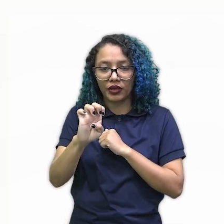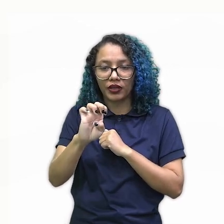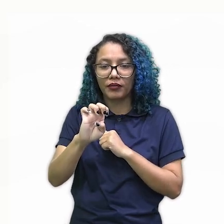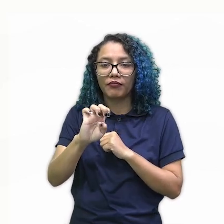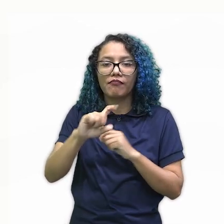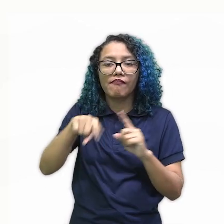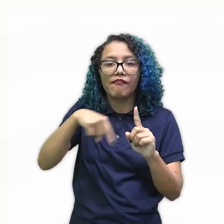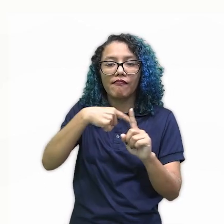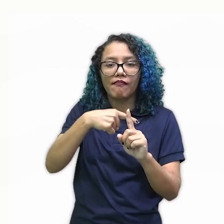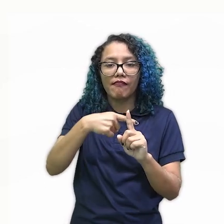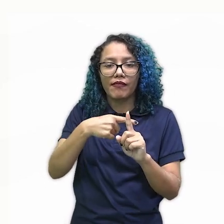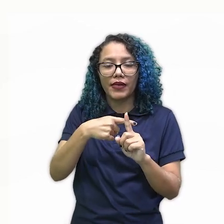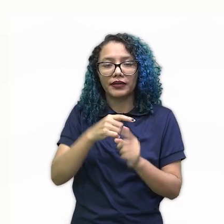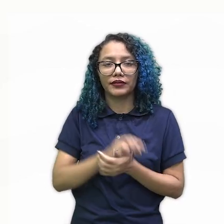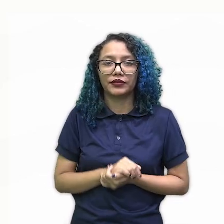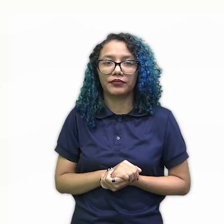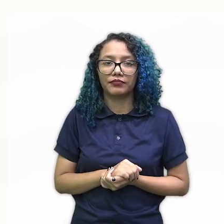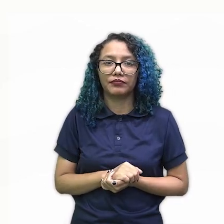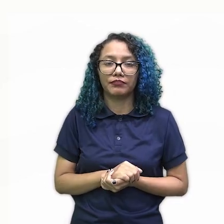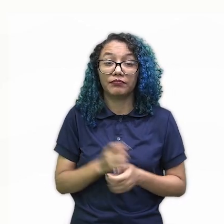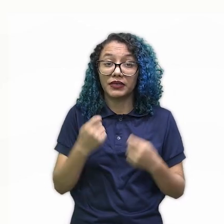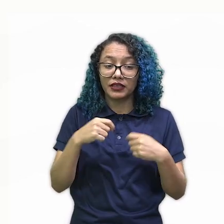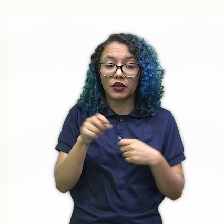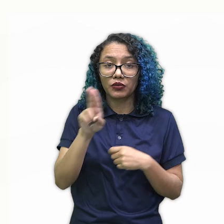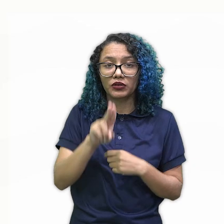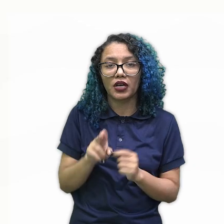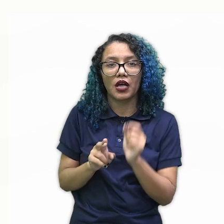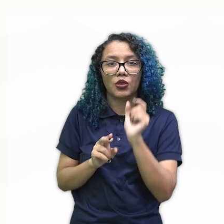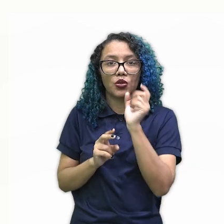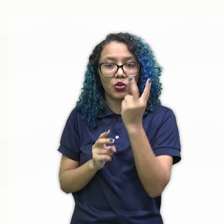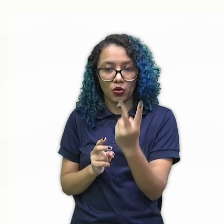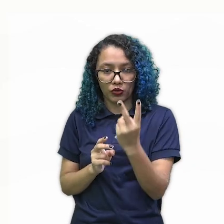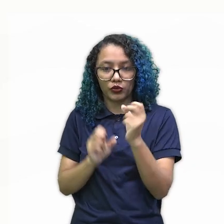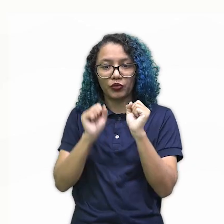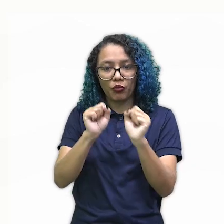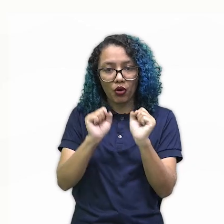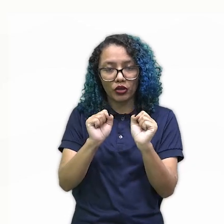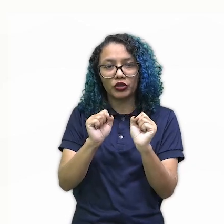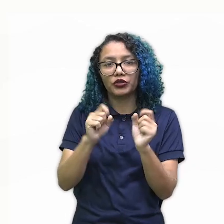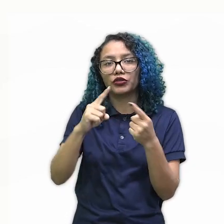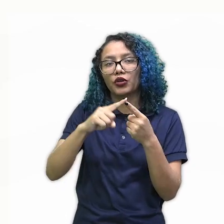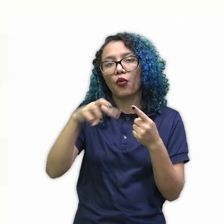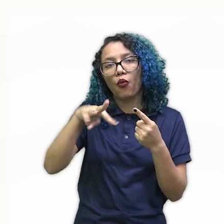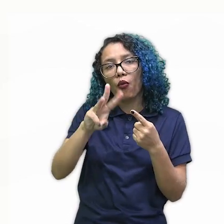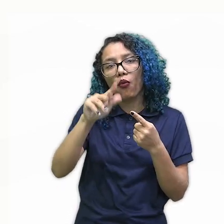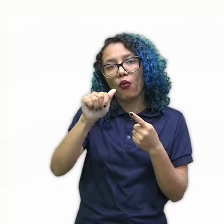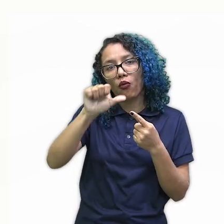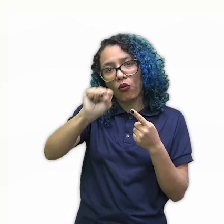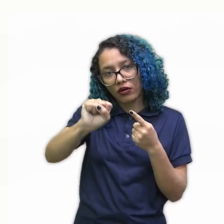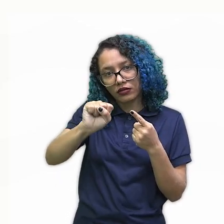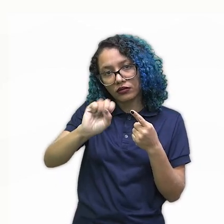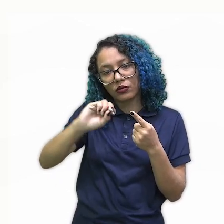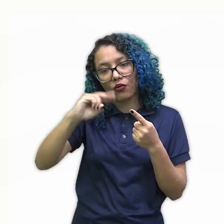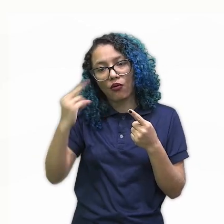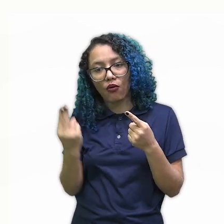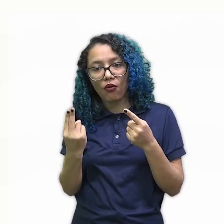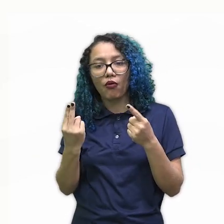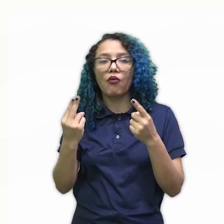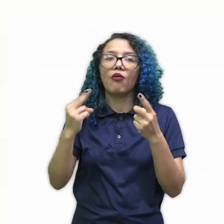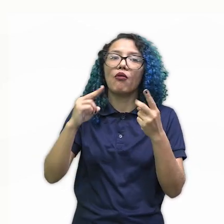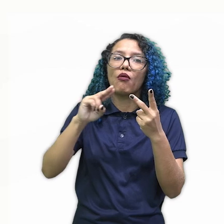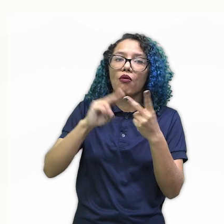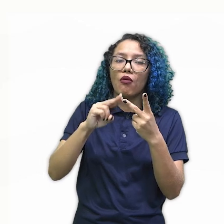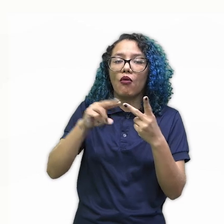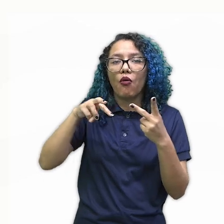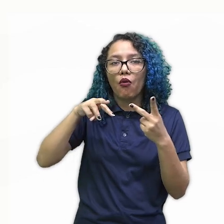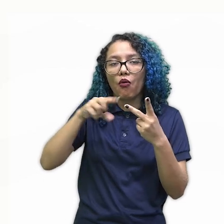usar 2, né? Podem ser 2, pode ser was ou were. Vamos